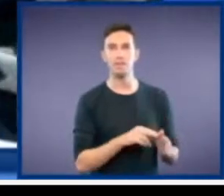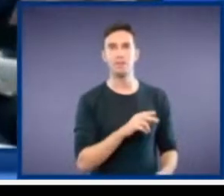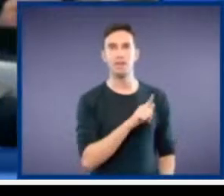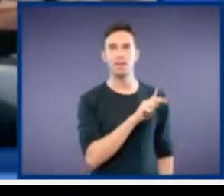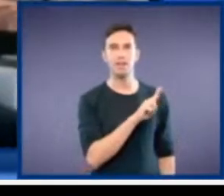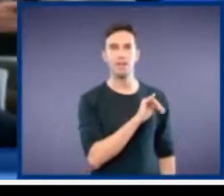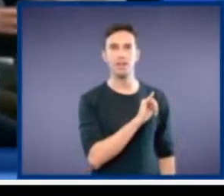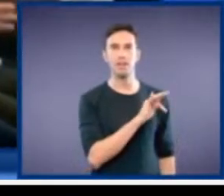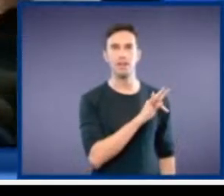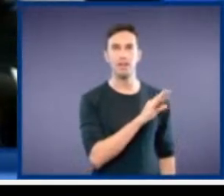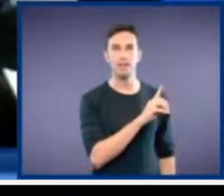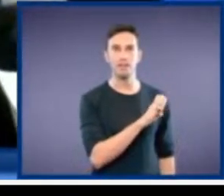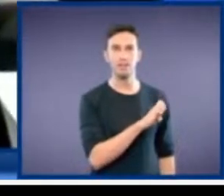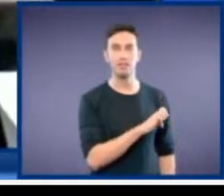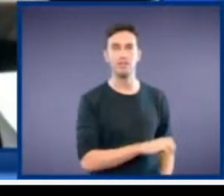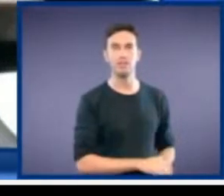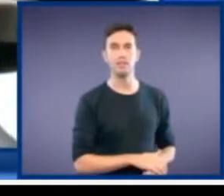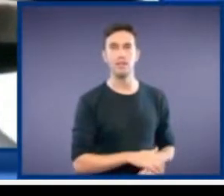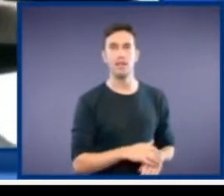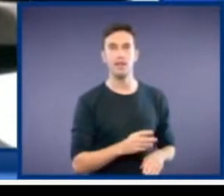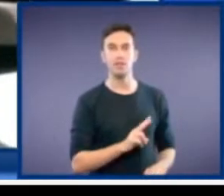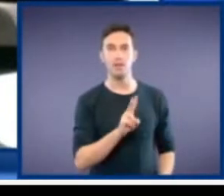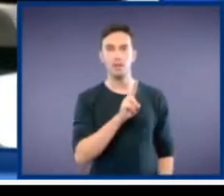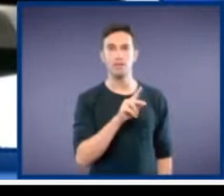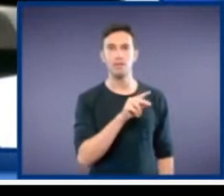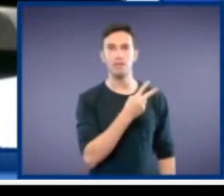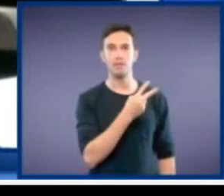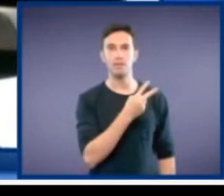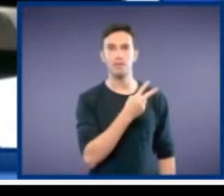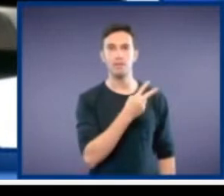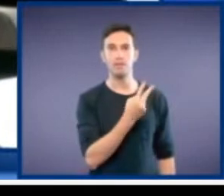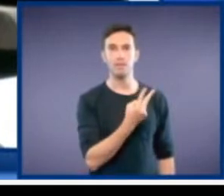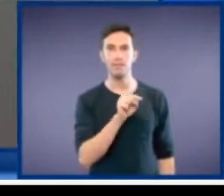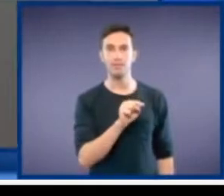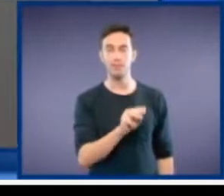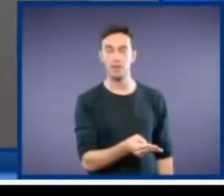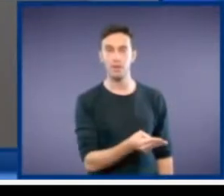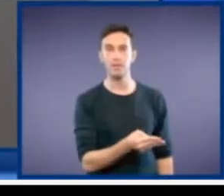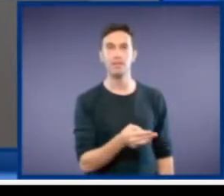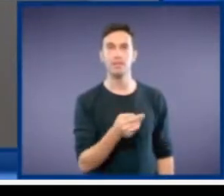Guide, oferta a proposta econômica no valor de